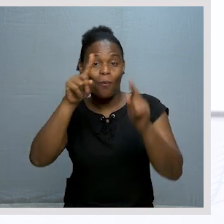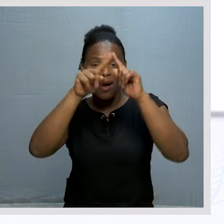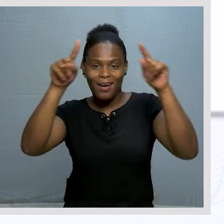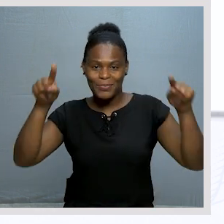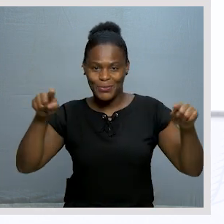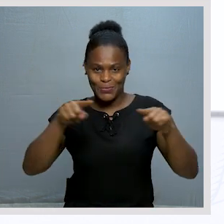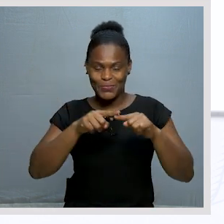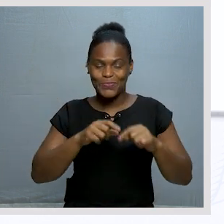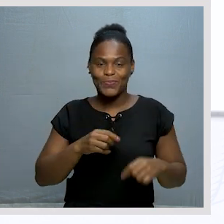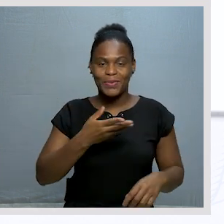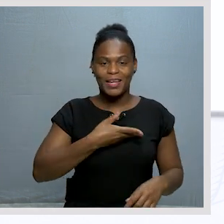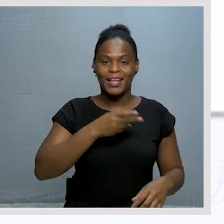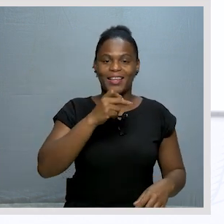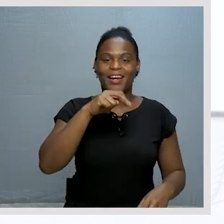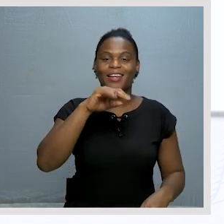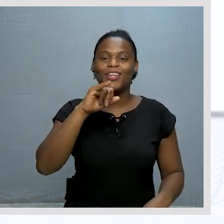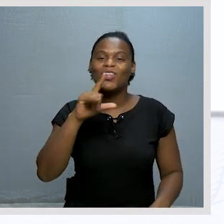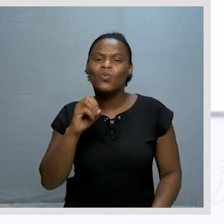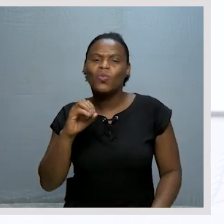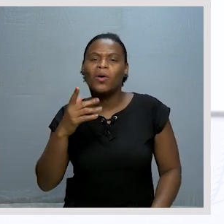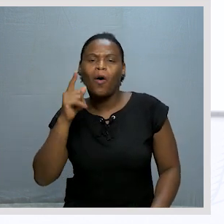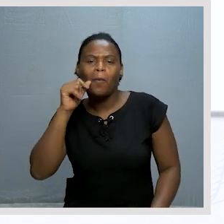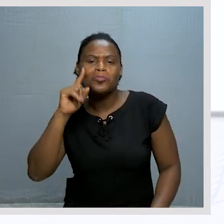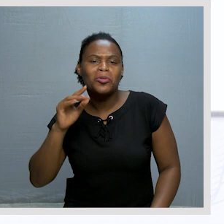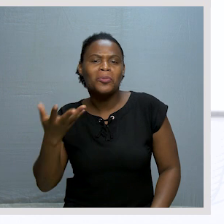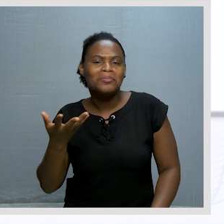Danilo, de que gênero é?